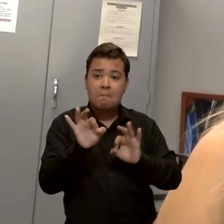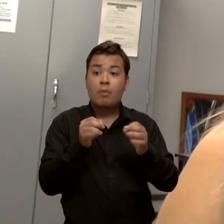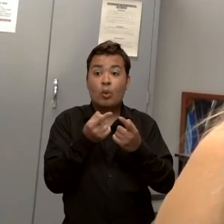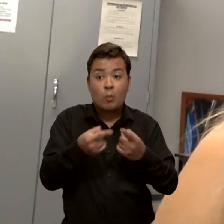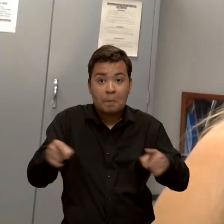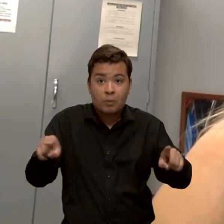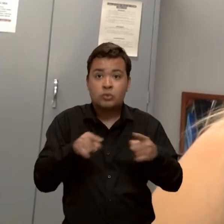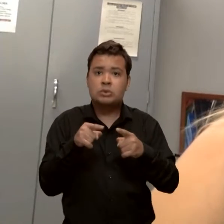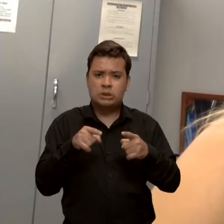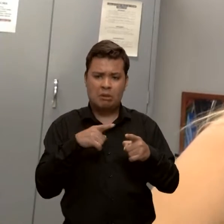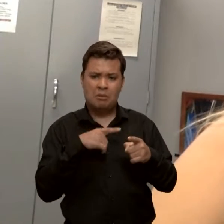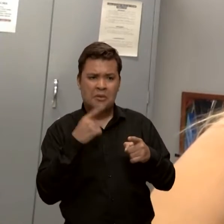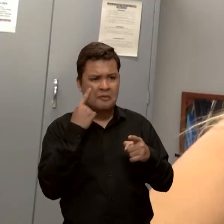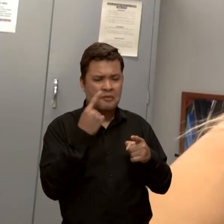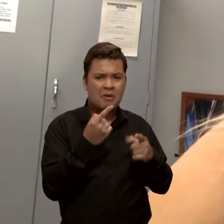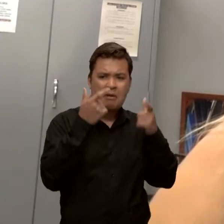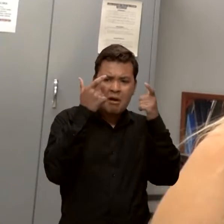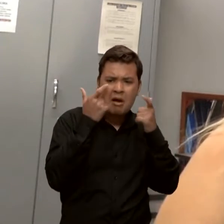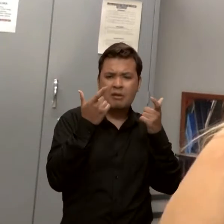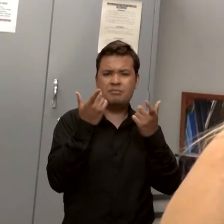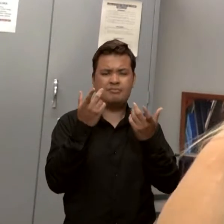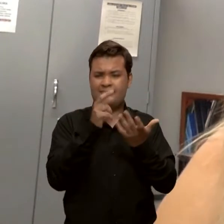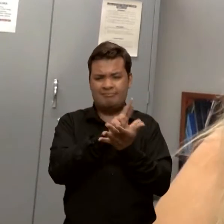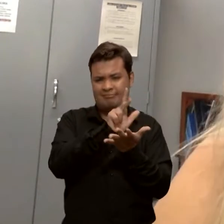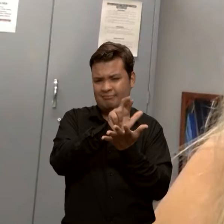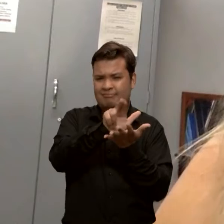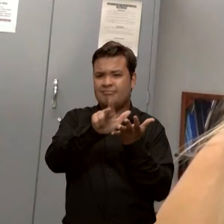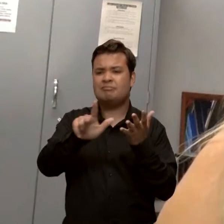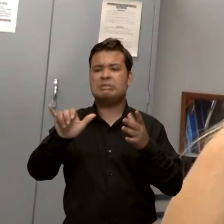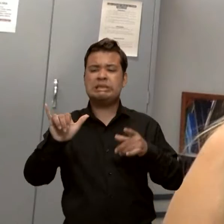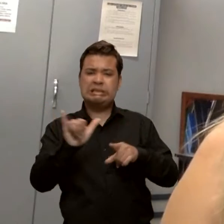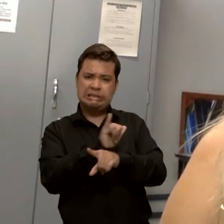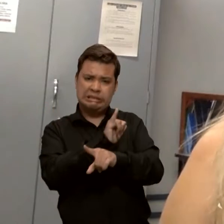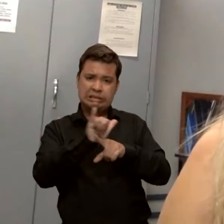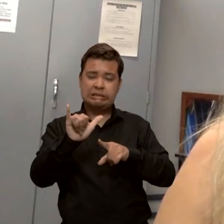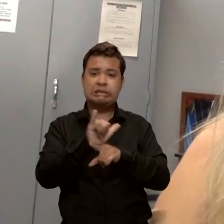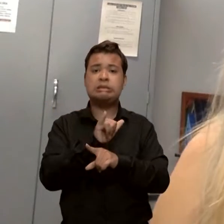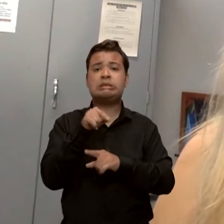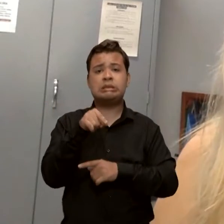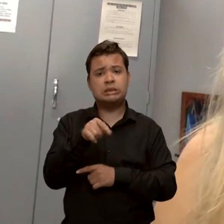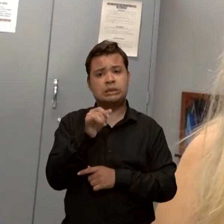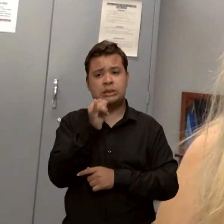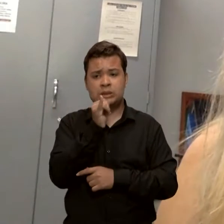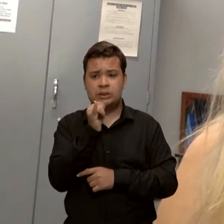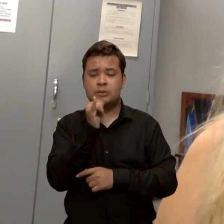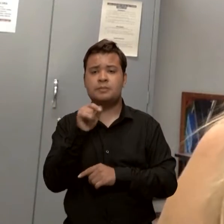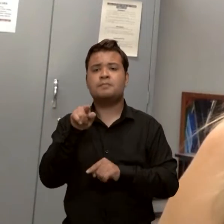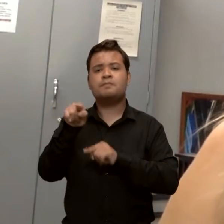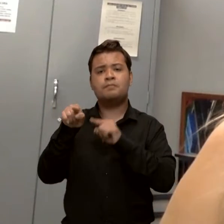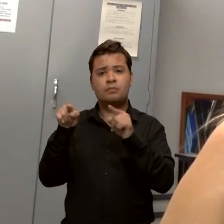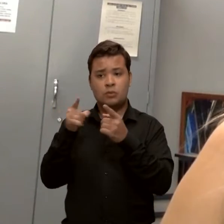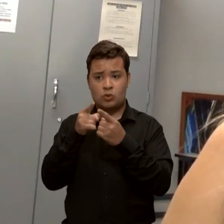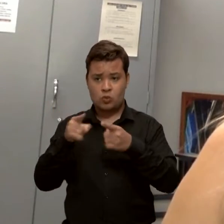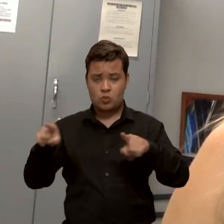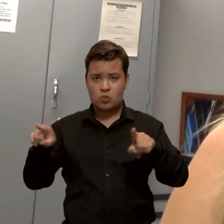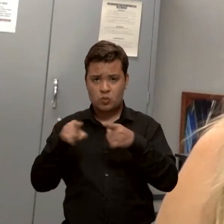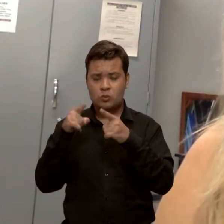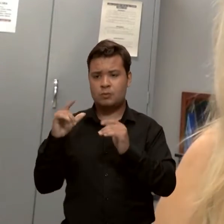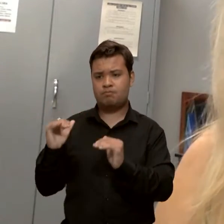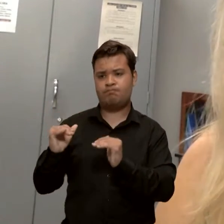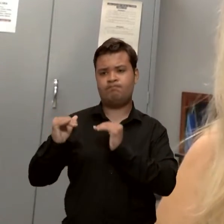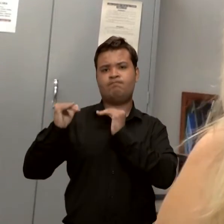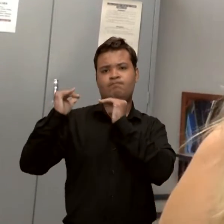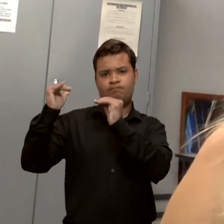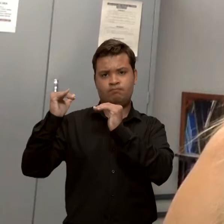musical, que acontecia estratégias, né, como os músicos mais próximos ao poder, ou seja,